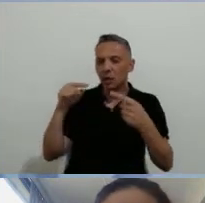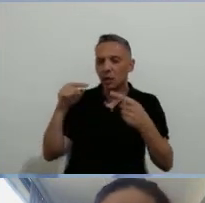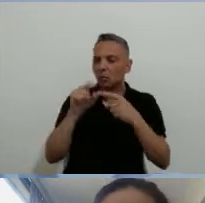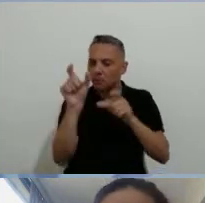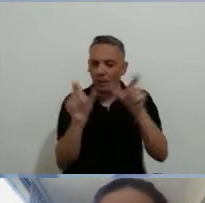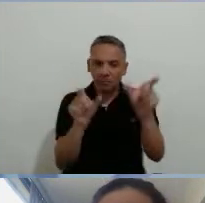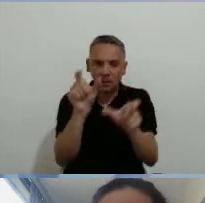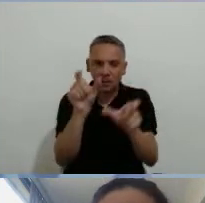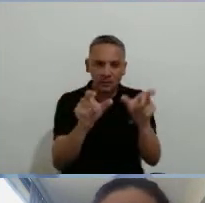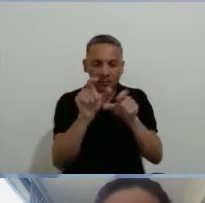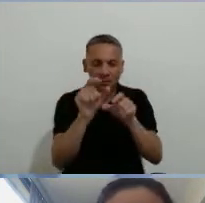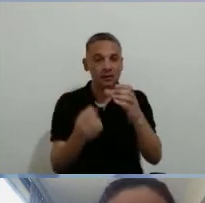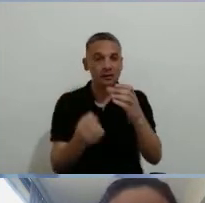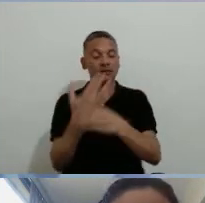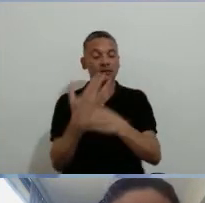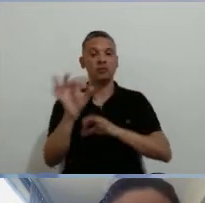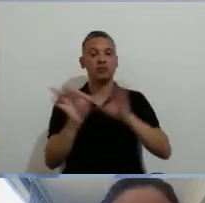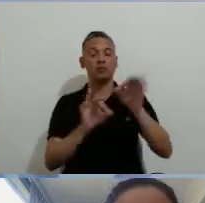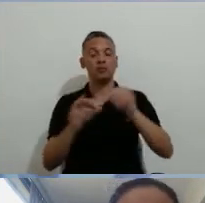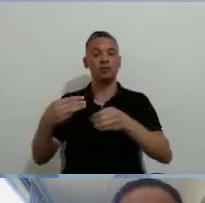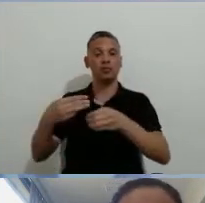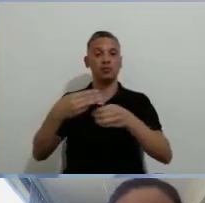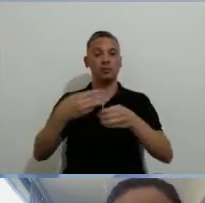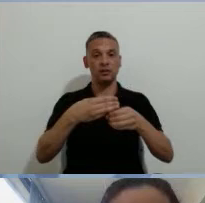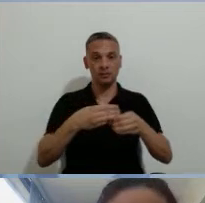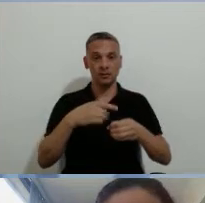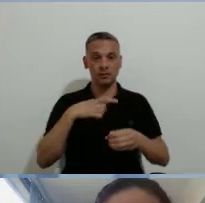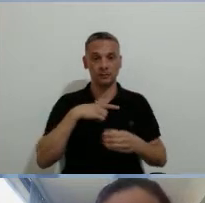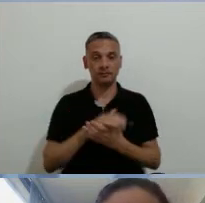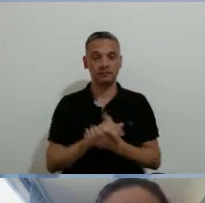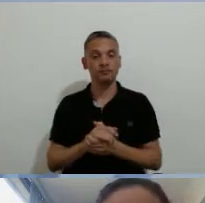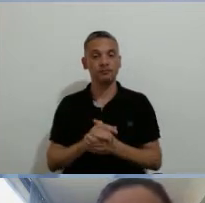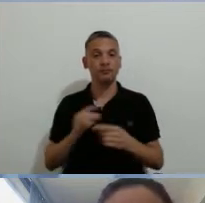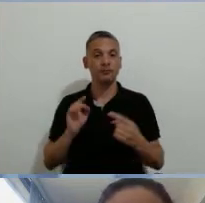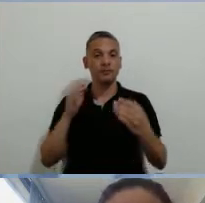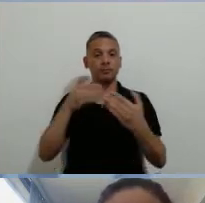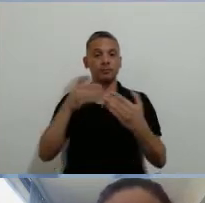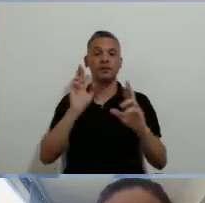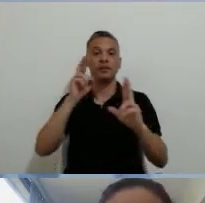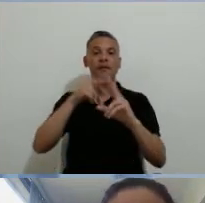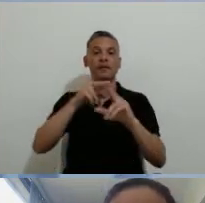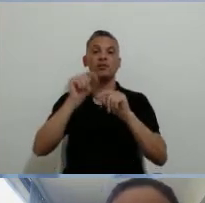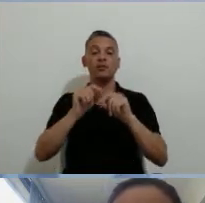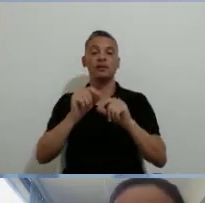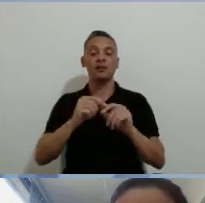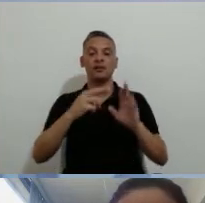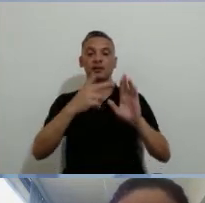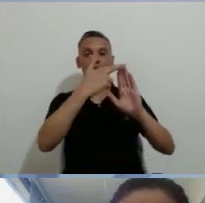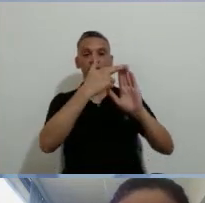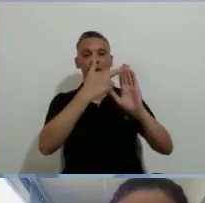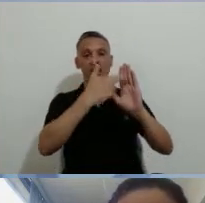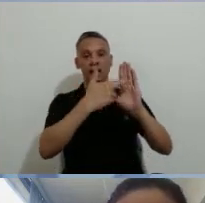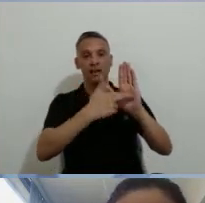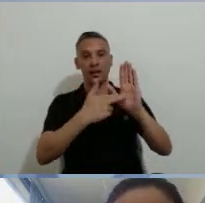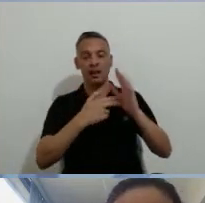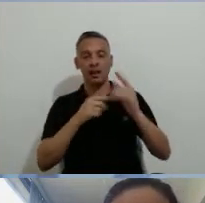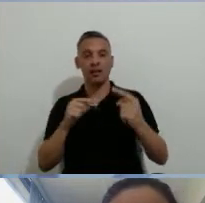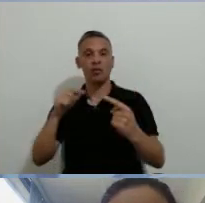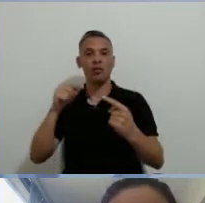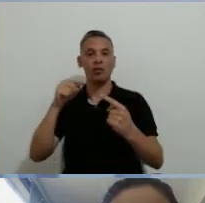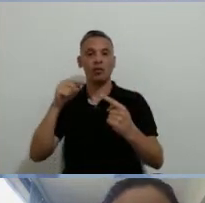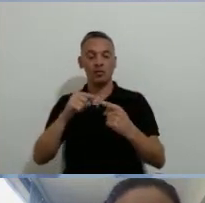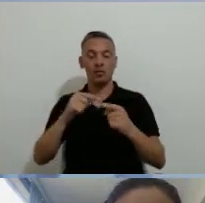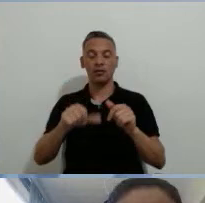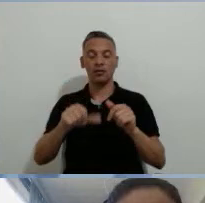de elaboração dos planos municipais pela primeira infância, tendo sempre como referência as diretrizes estabelecidas no Marco Legal da Primeira Infância